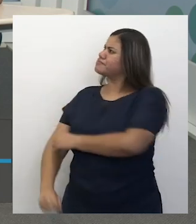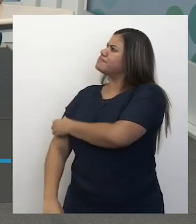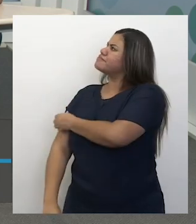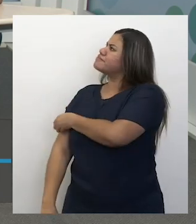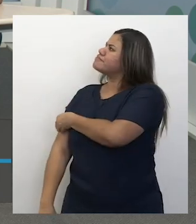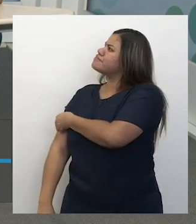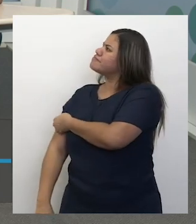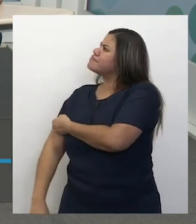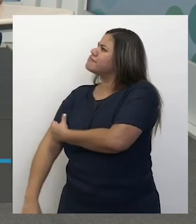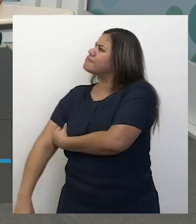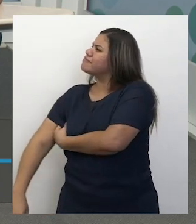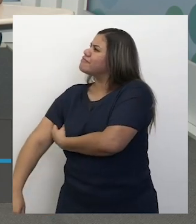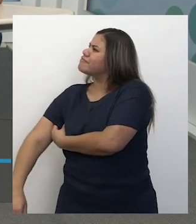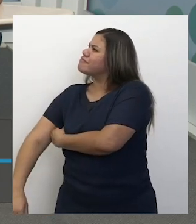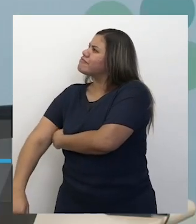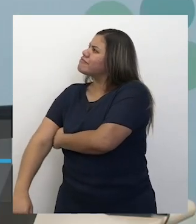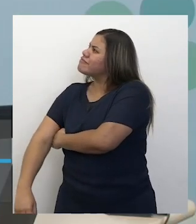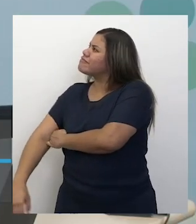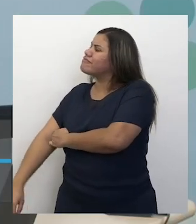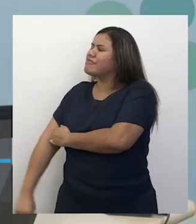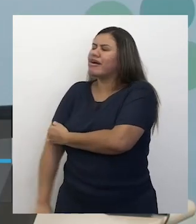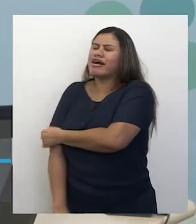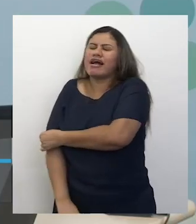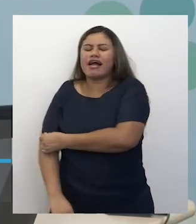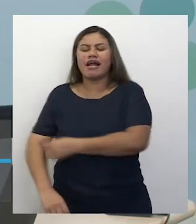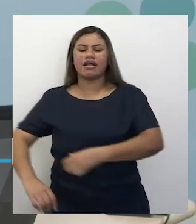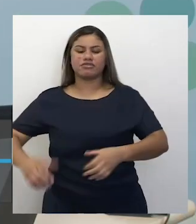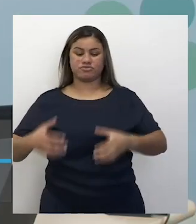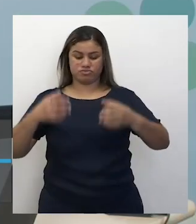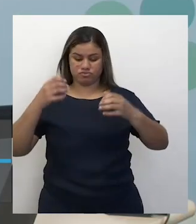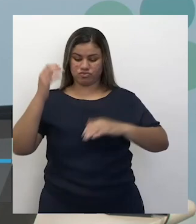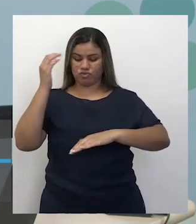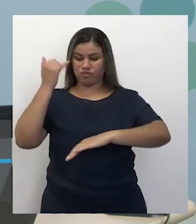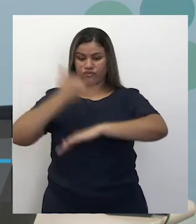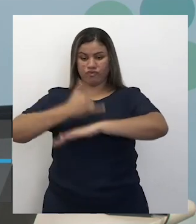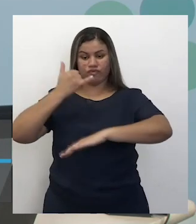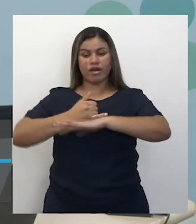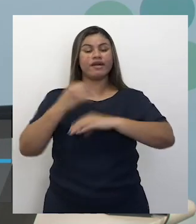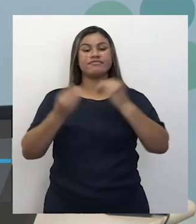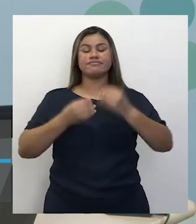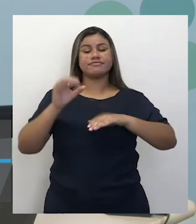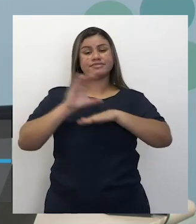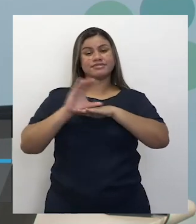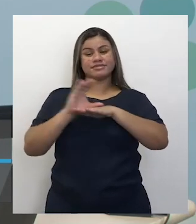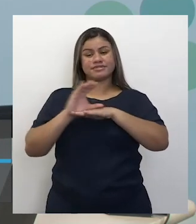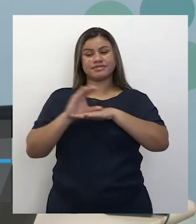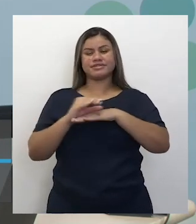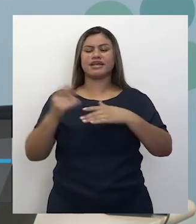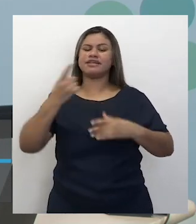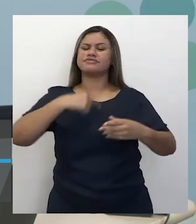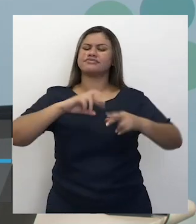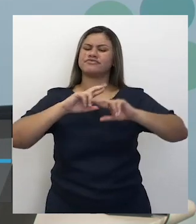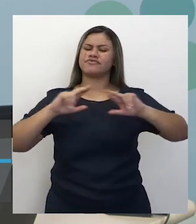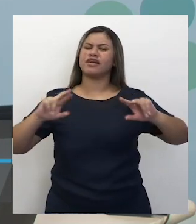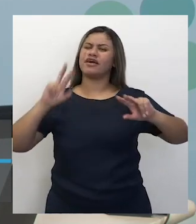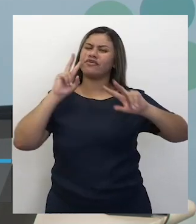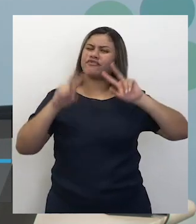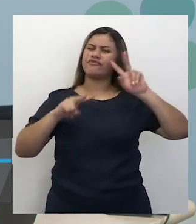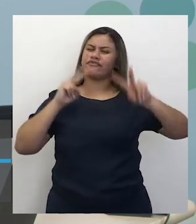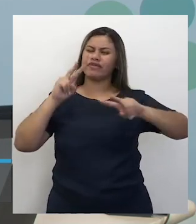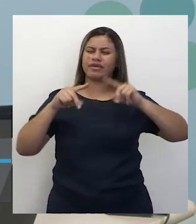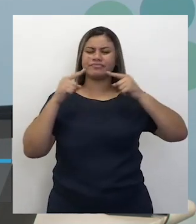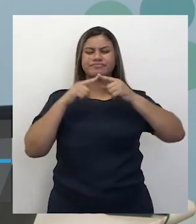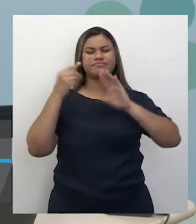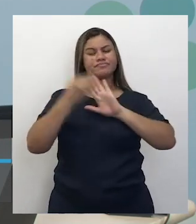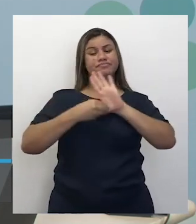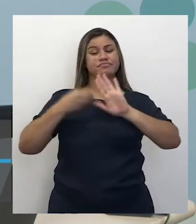aqui. E aí as ferragens são cinzas. Então, são diversas coisas que a gente vê e a questão do design